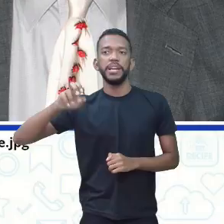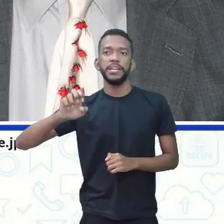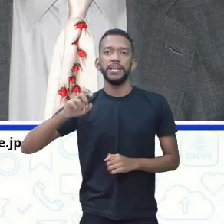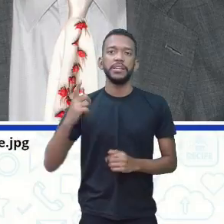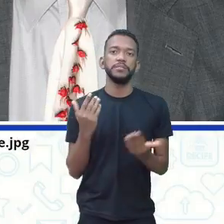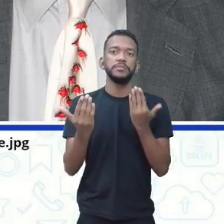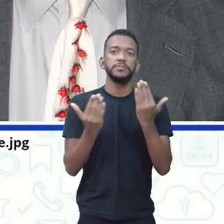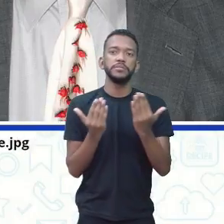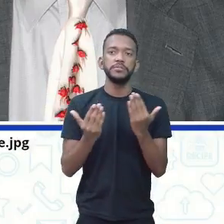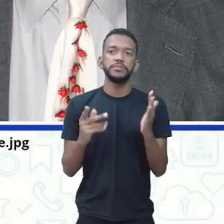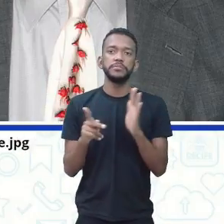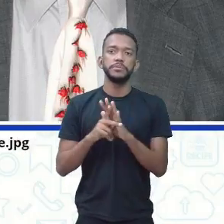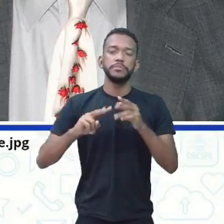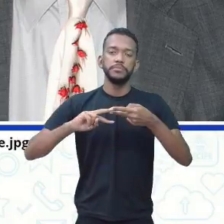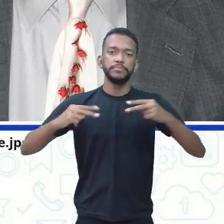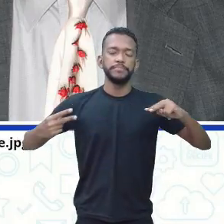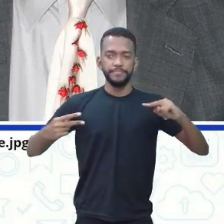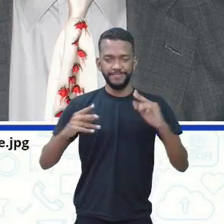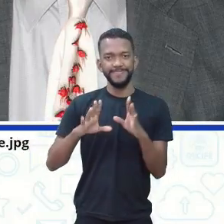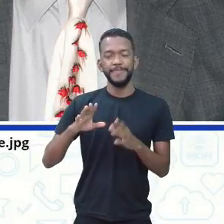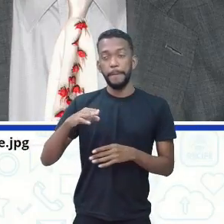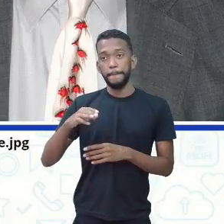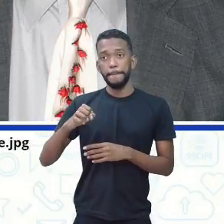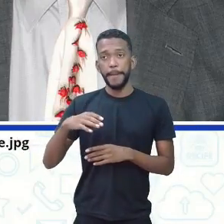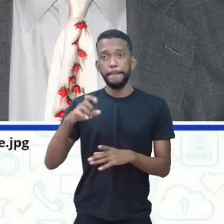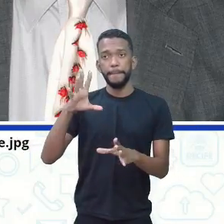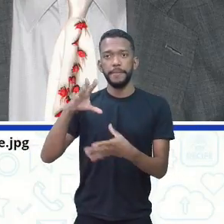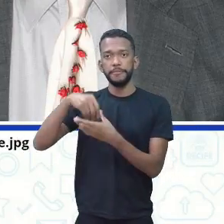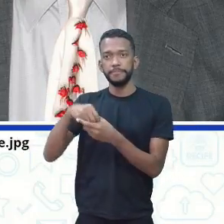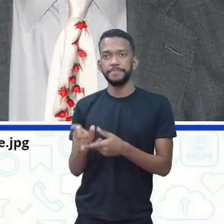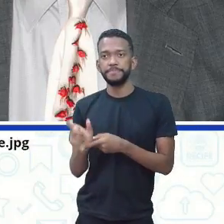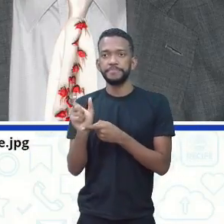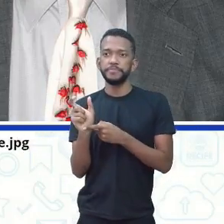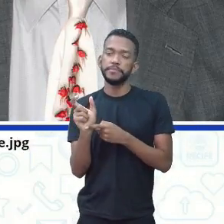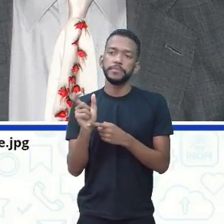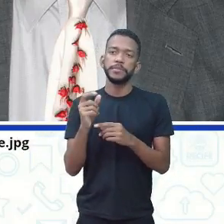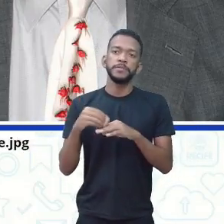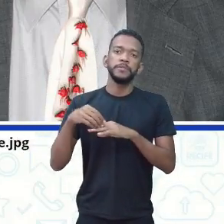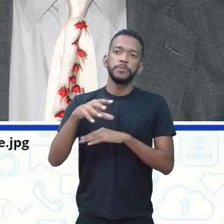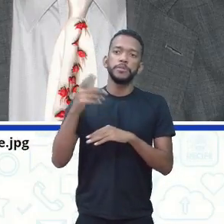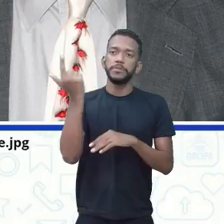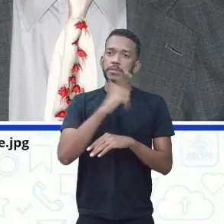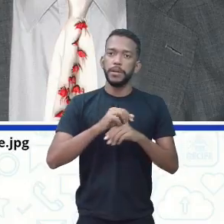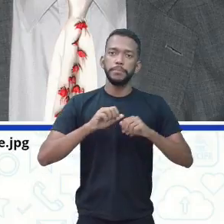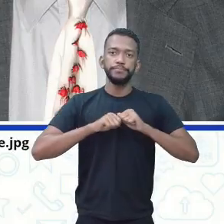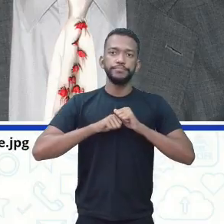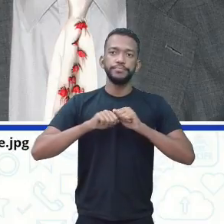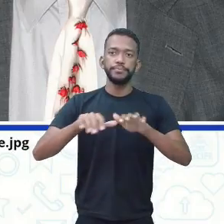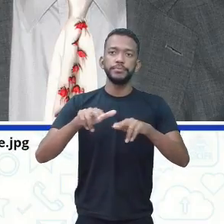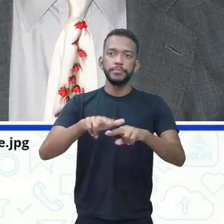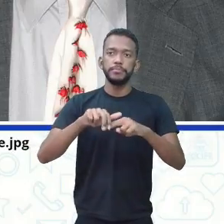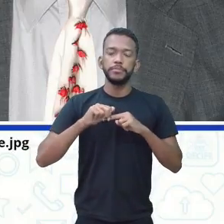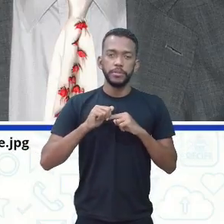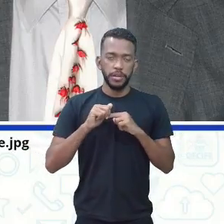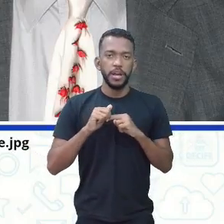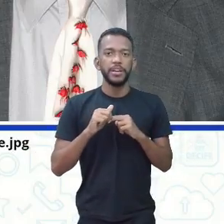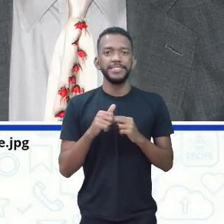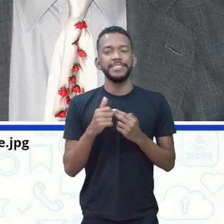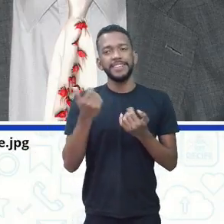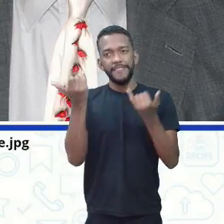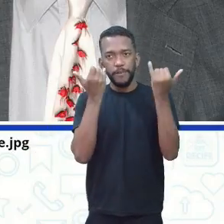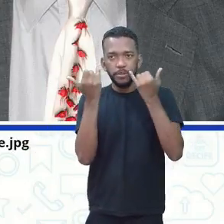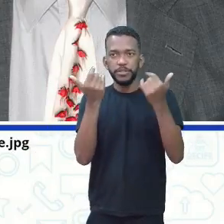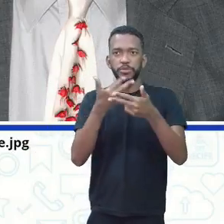genético. O meme é uma unidade de informação com capacidade de se multiplicar por meio das ideias e informações